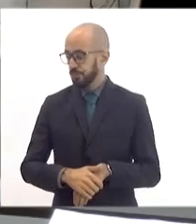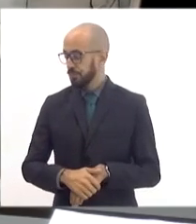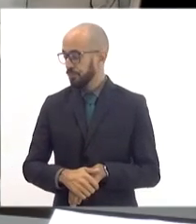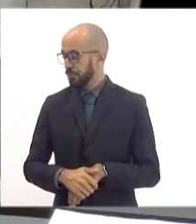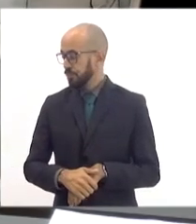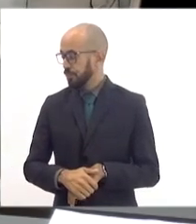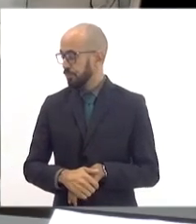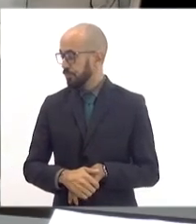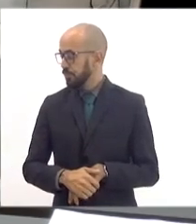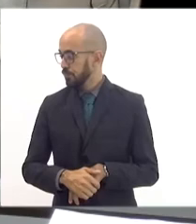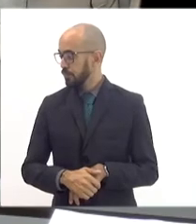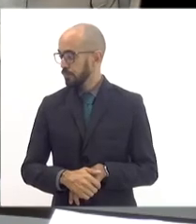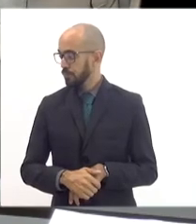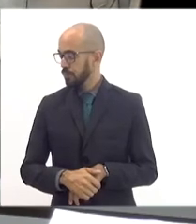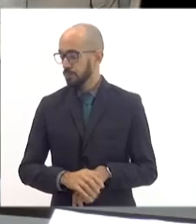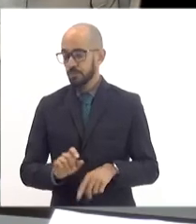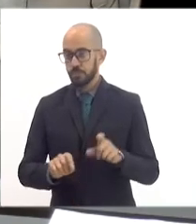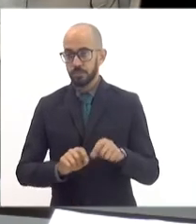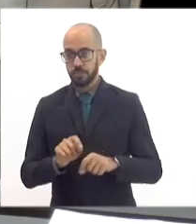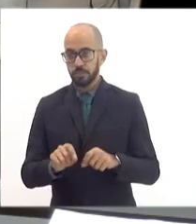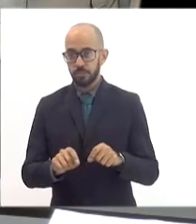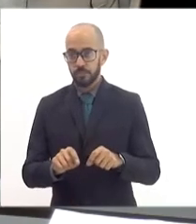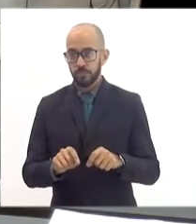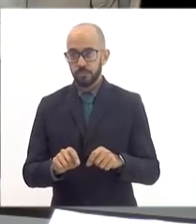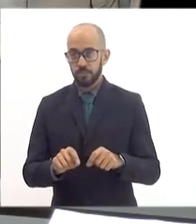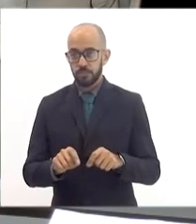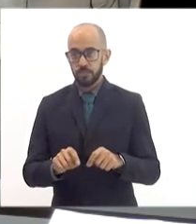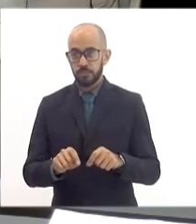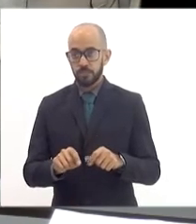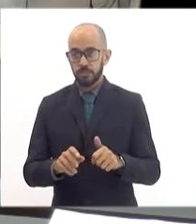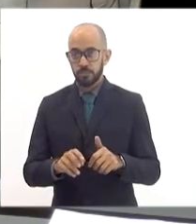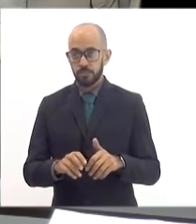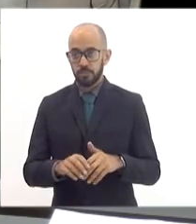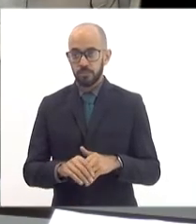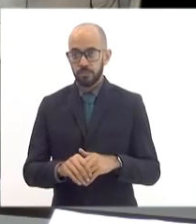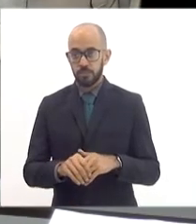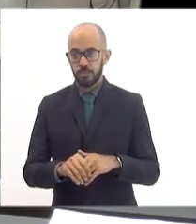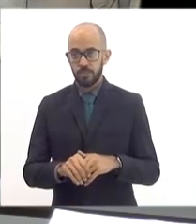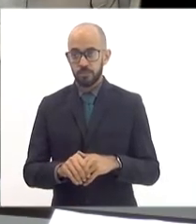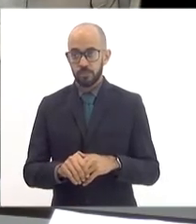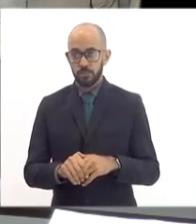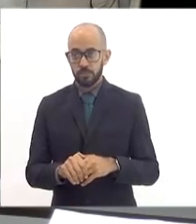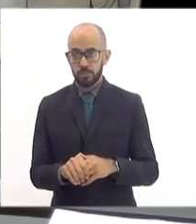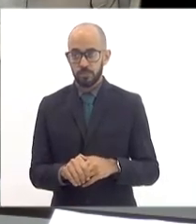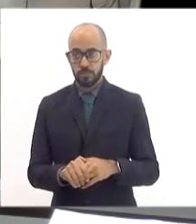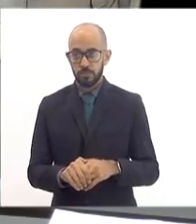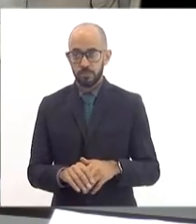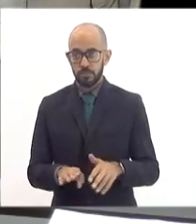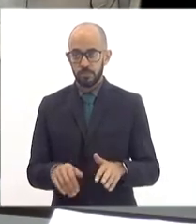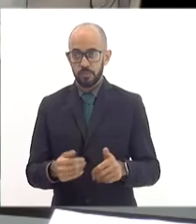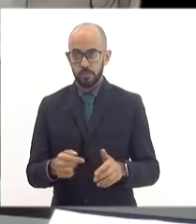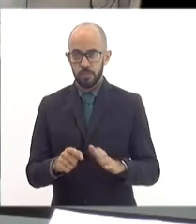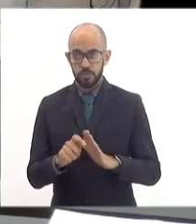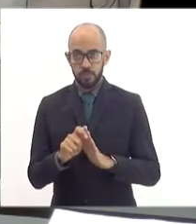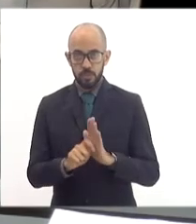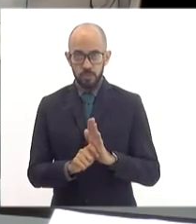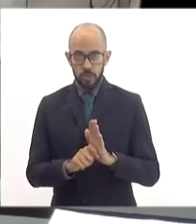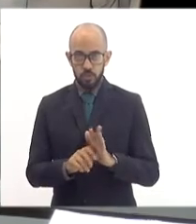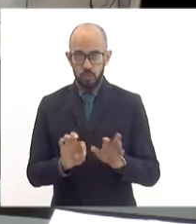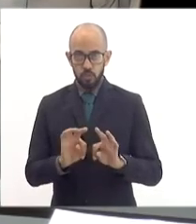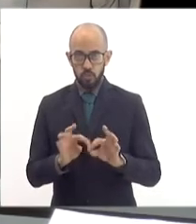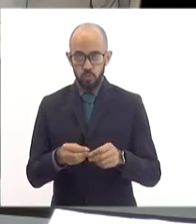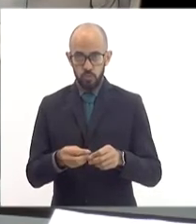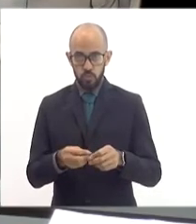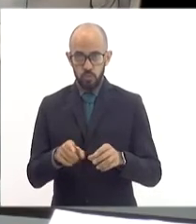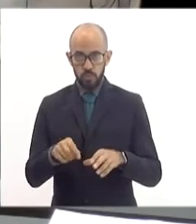que seja realizada audiência pública previamente, vou ler o texto todo, seja realizada audiência pública